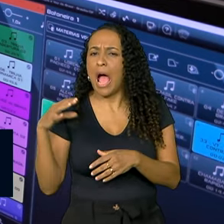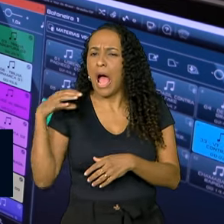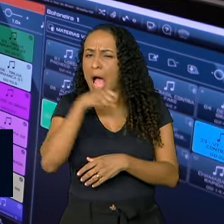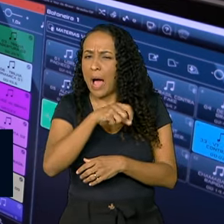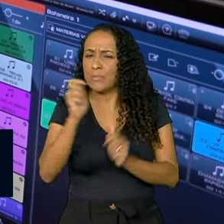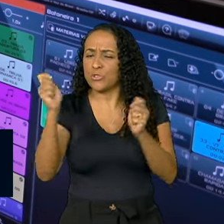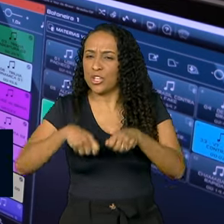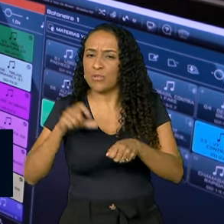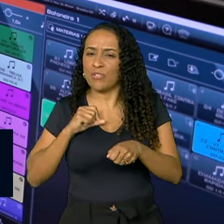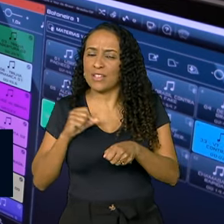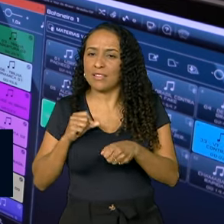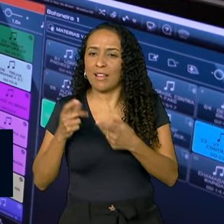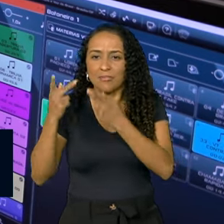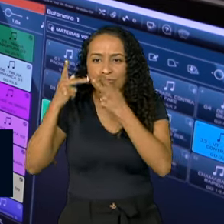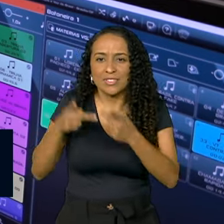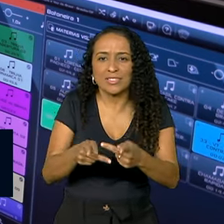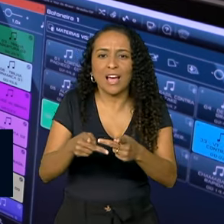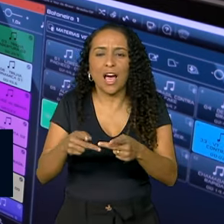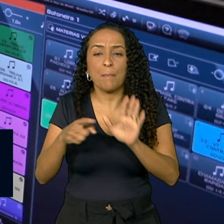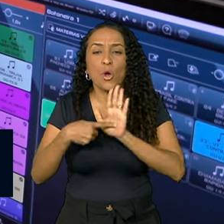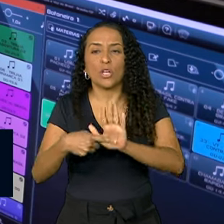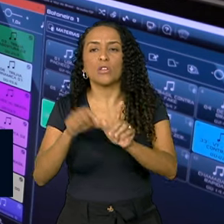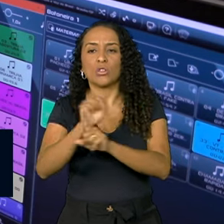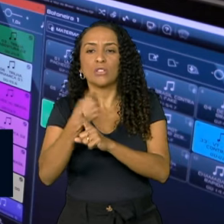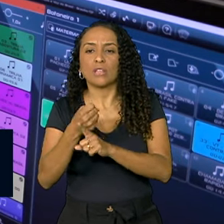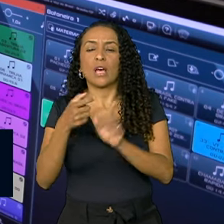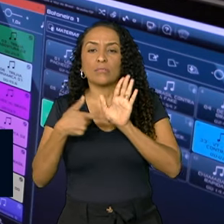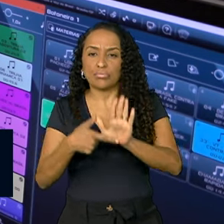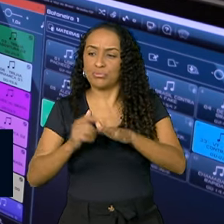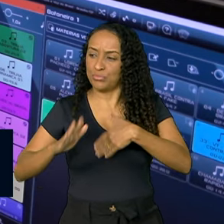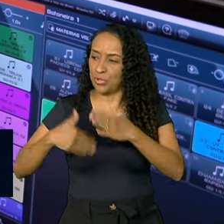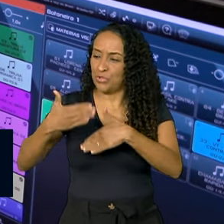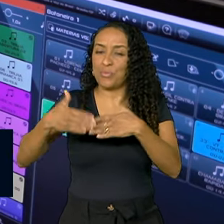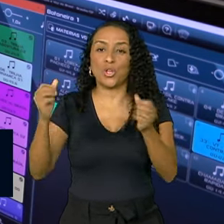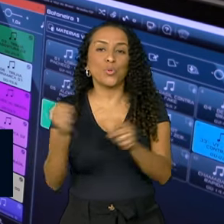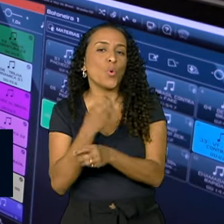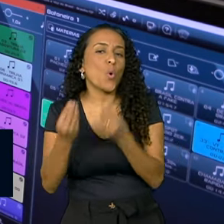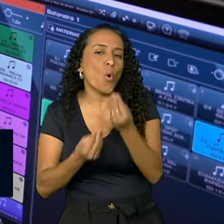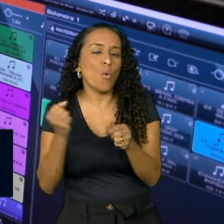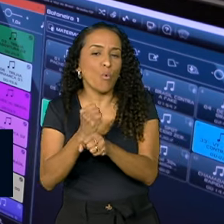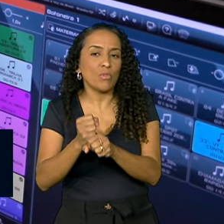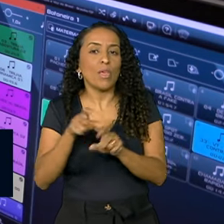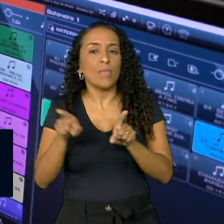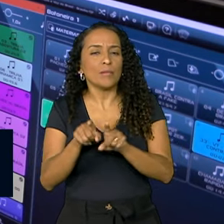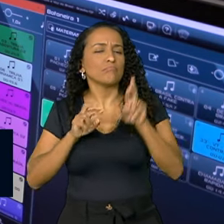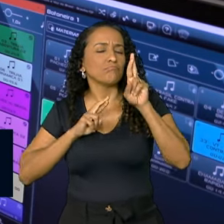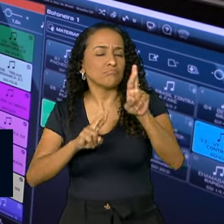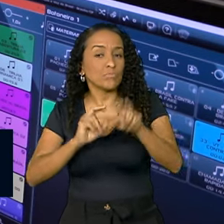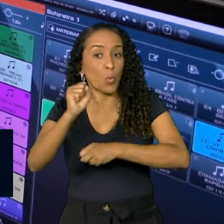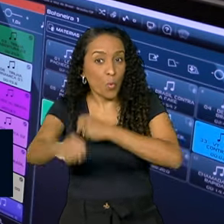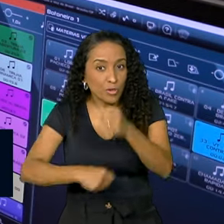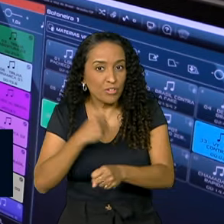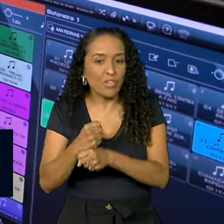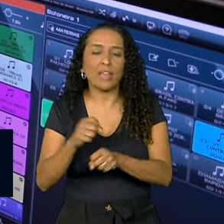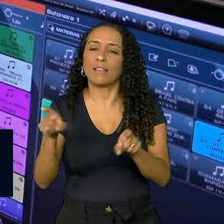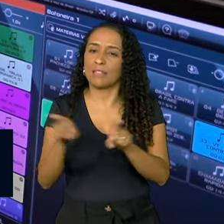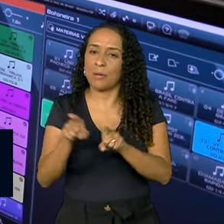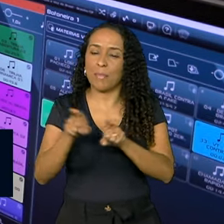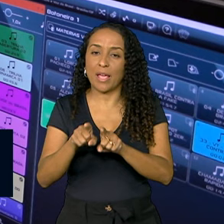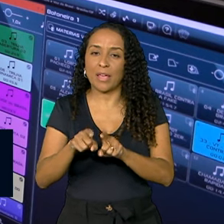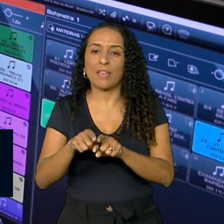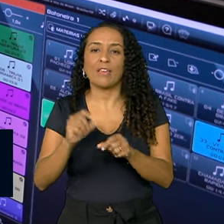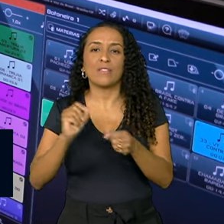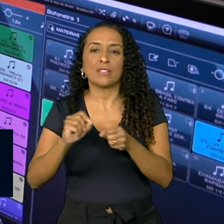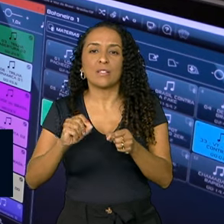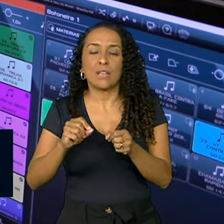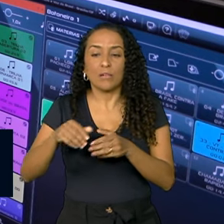alguma agenda lá para mostrar pra sociedade o desenvolvimento dessa obra E além disso a expectativa para que no ano que vem a gente também Execute